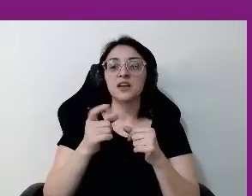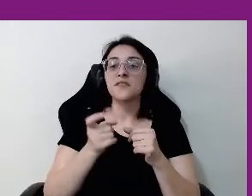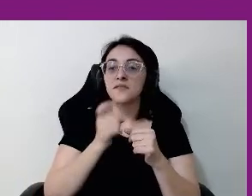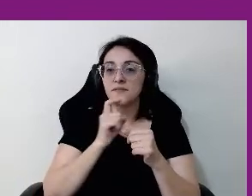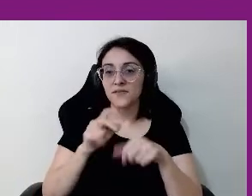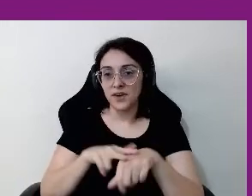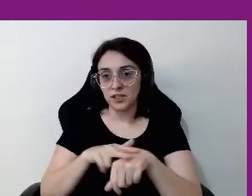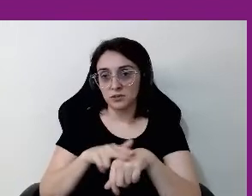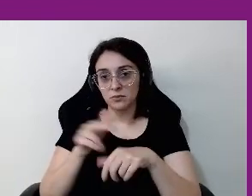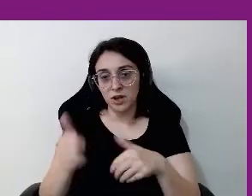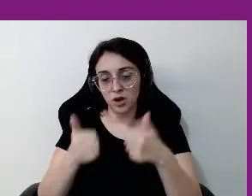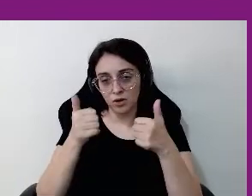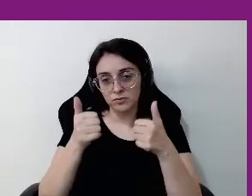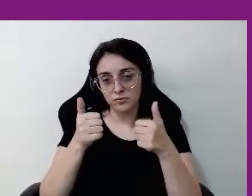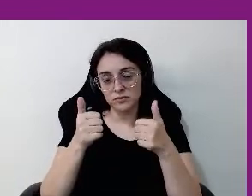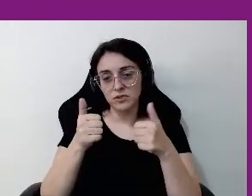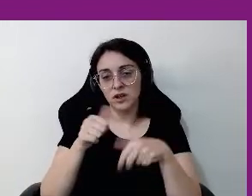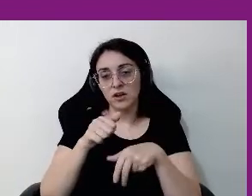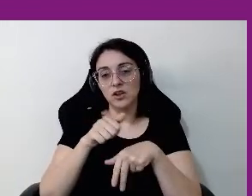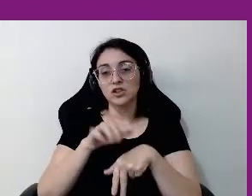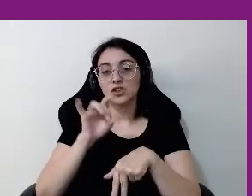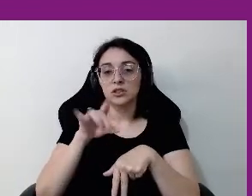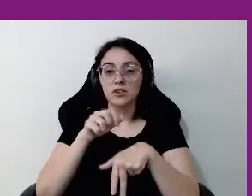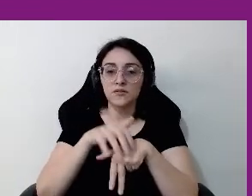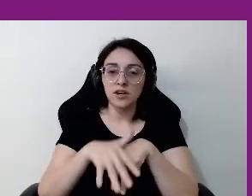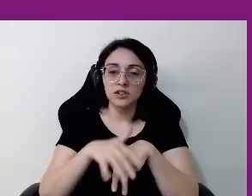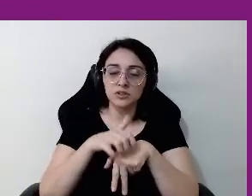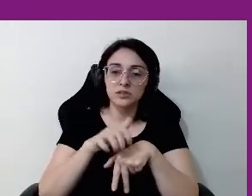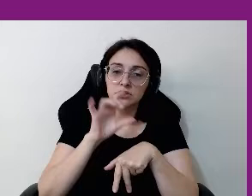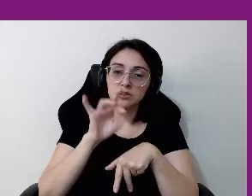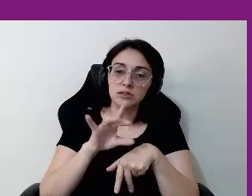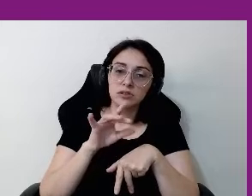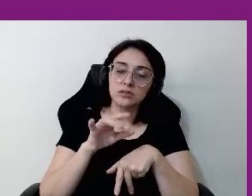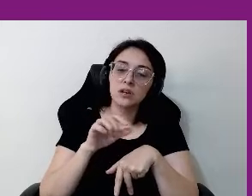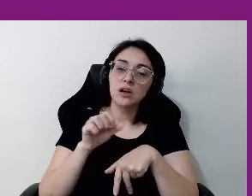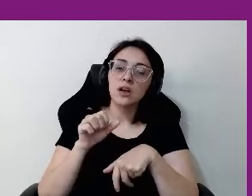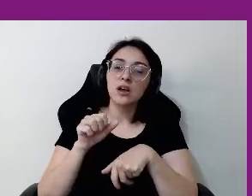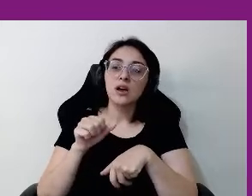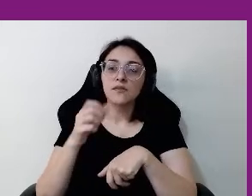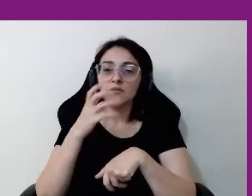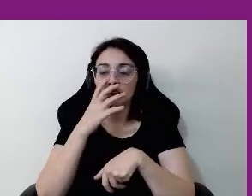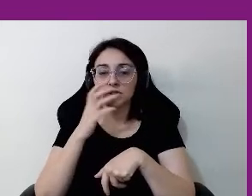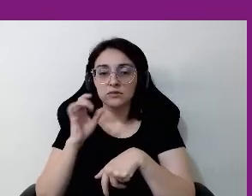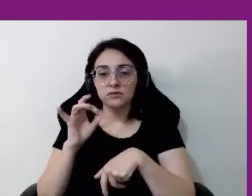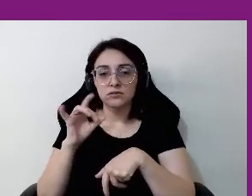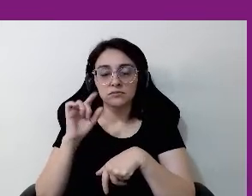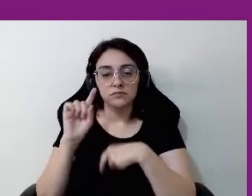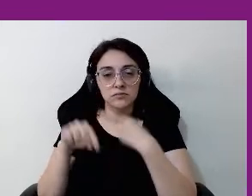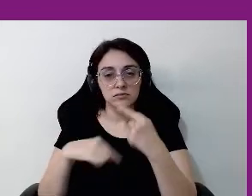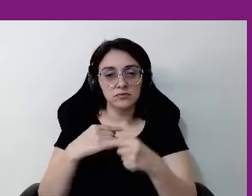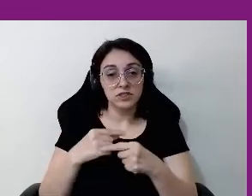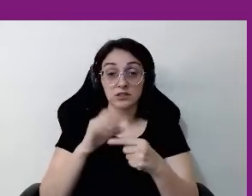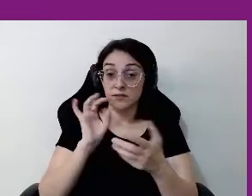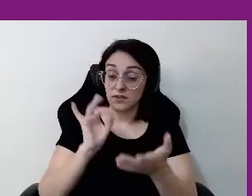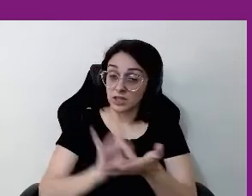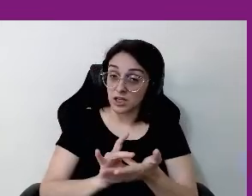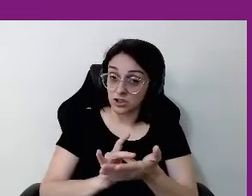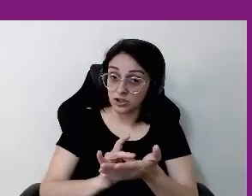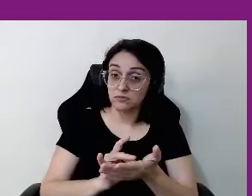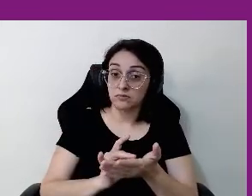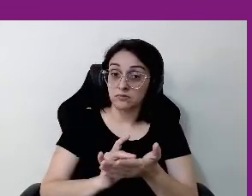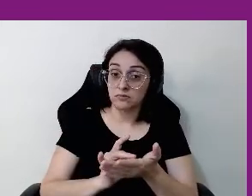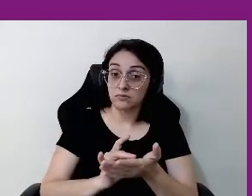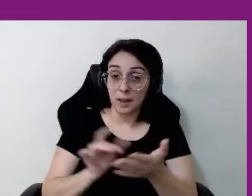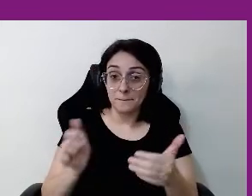melhor. Então, vejam, a ventilação automática, comparada com a convencional, nós vimos que, na verdade, ela